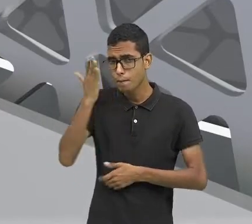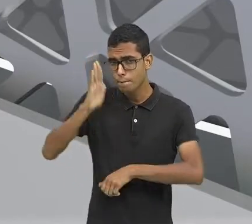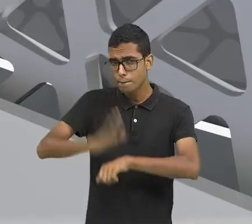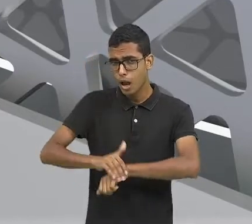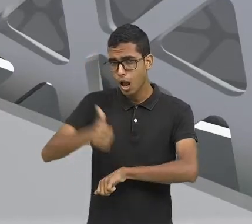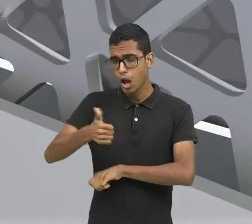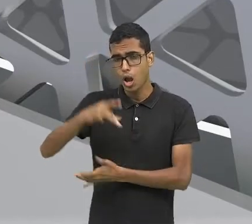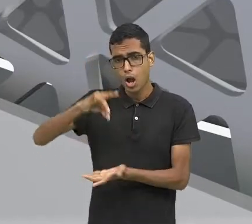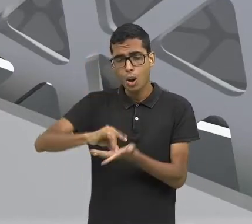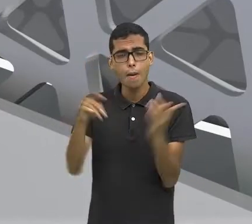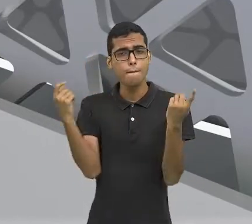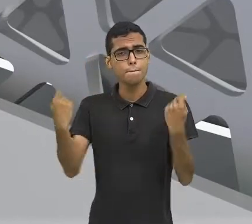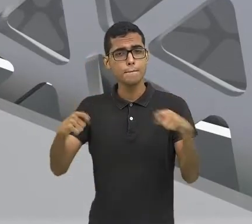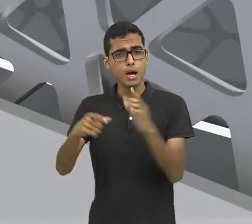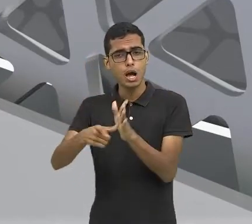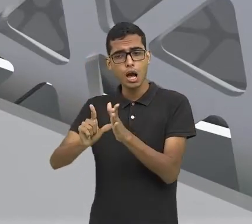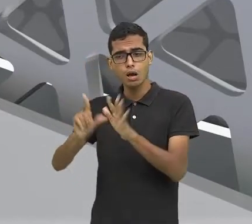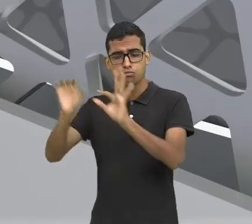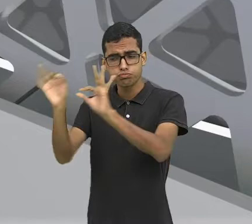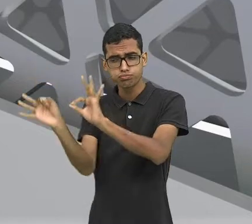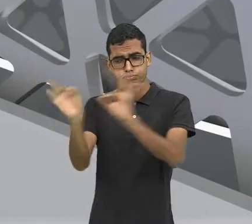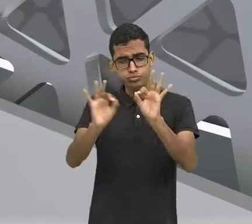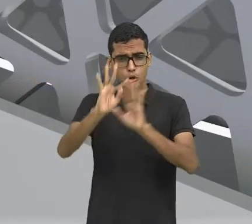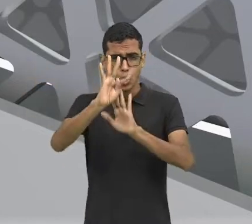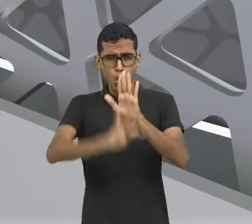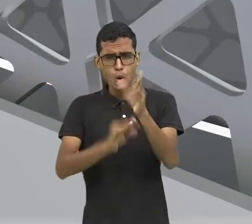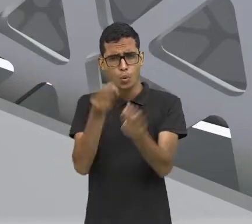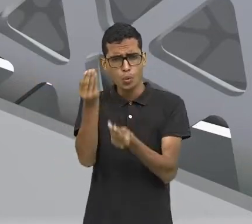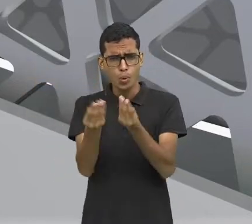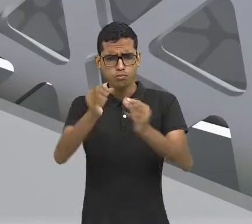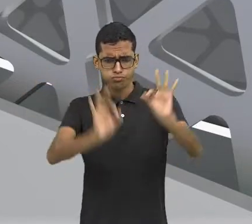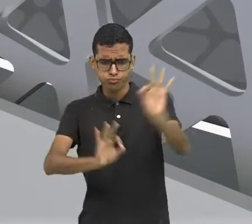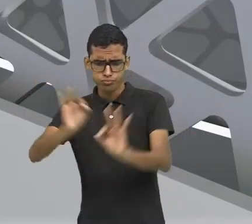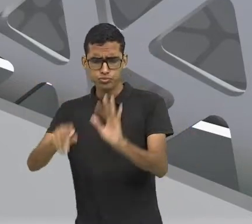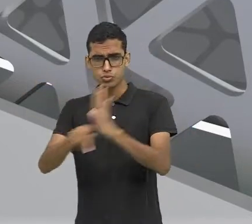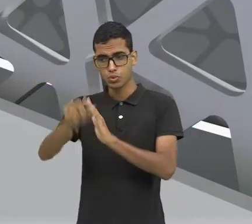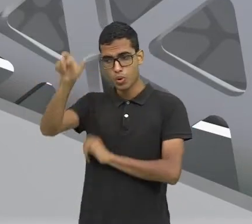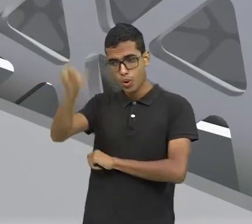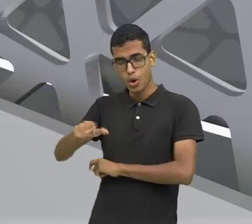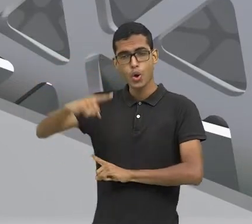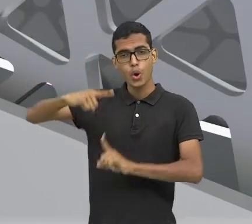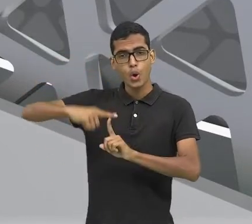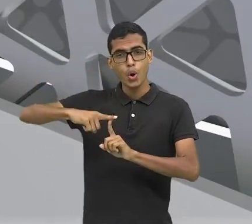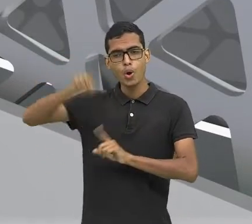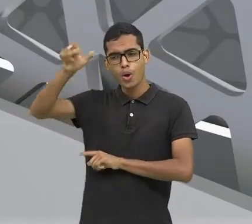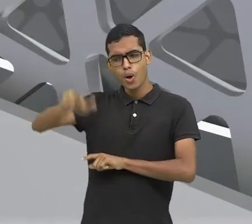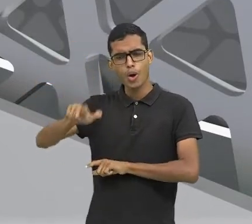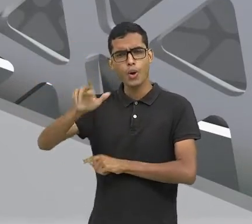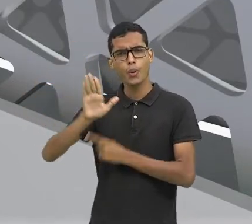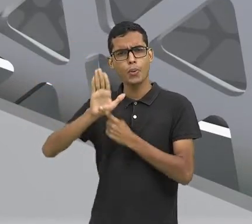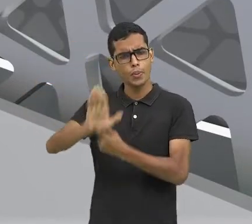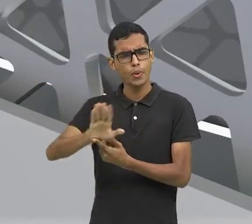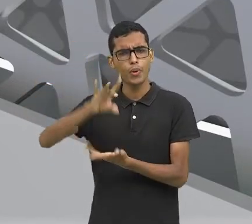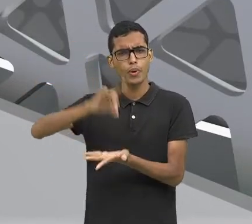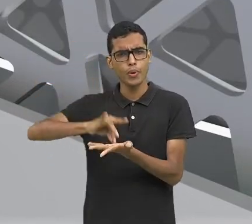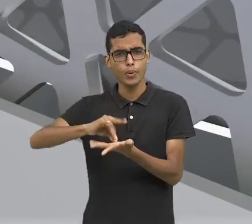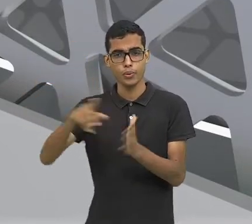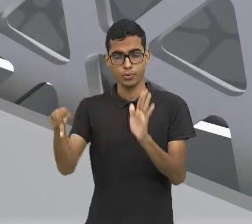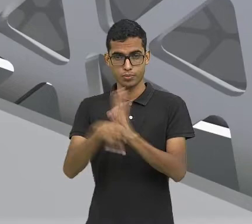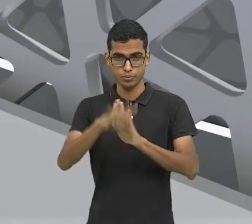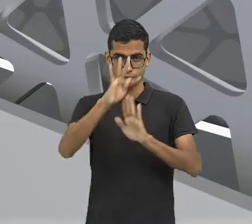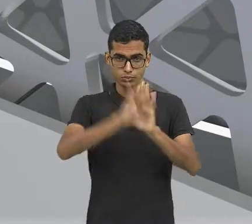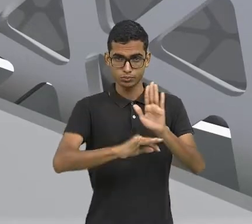necessário olhar o texto e ver como esse sujeito, esse tipo de sujeito se materializa lá no